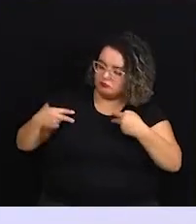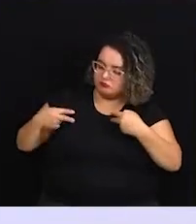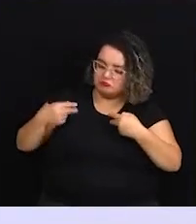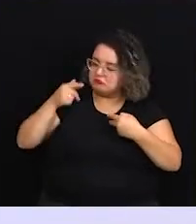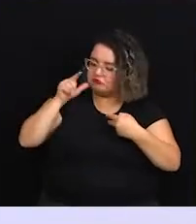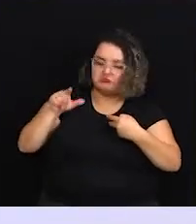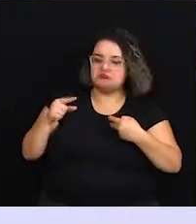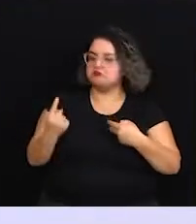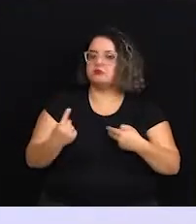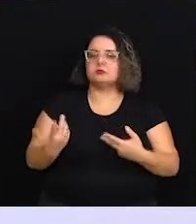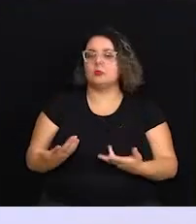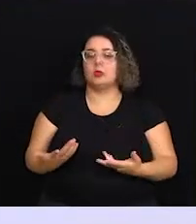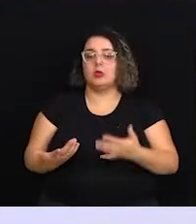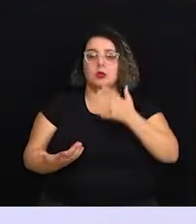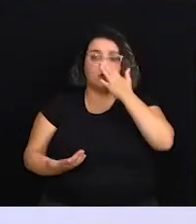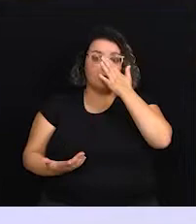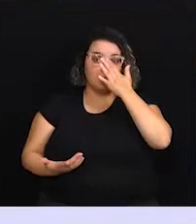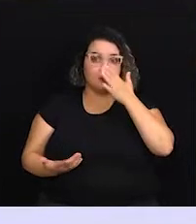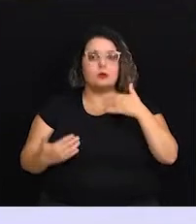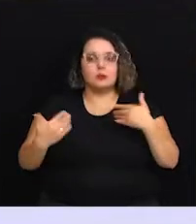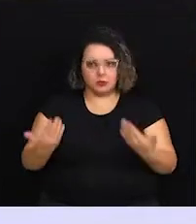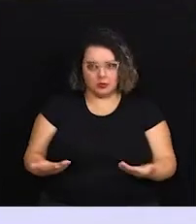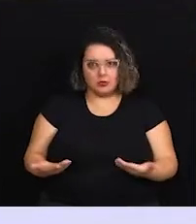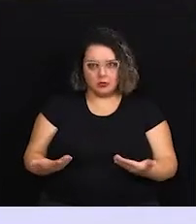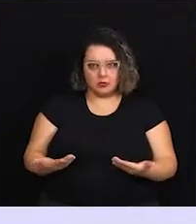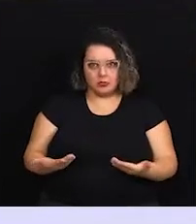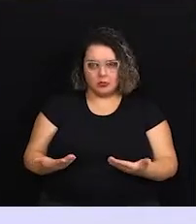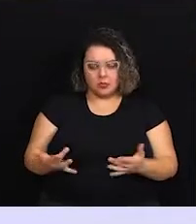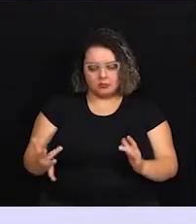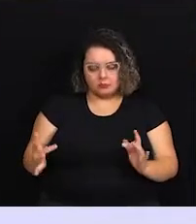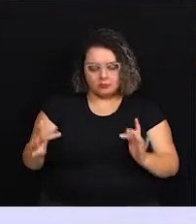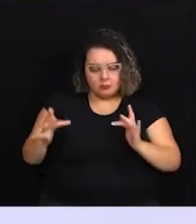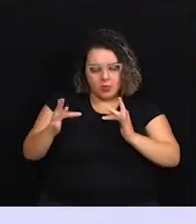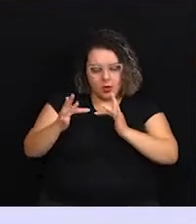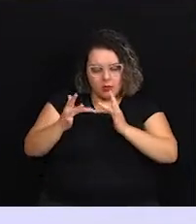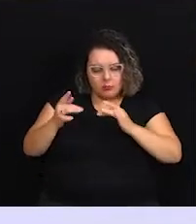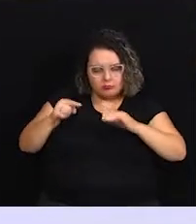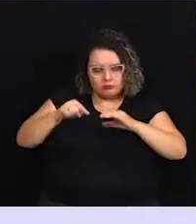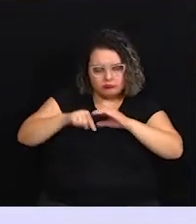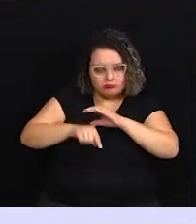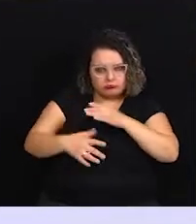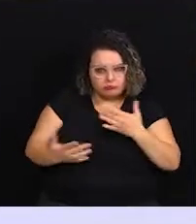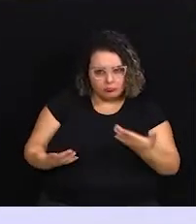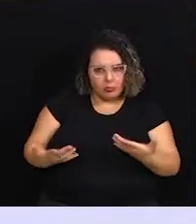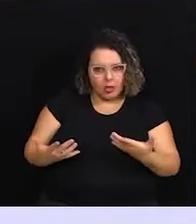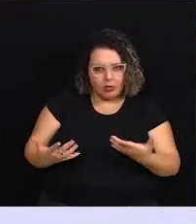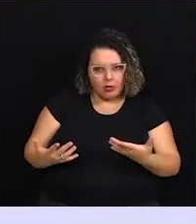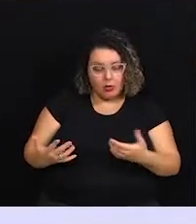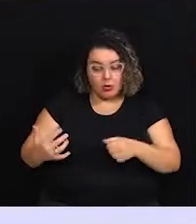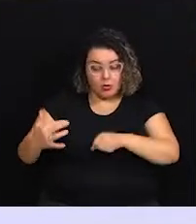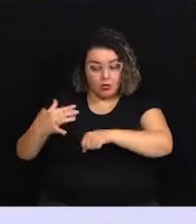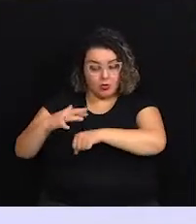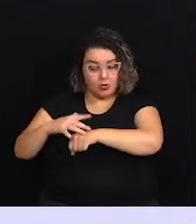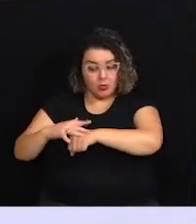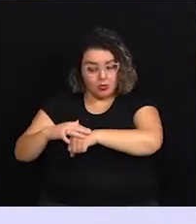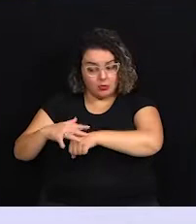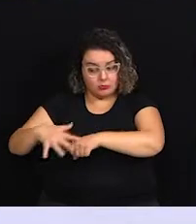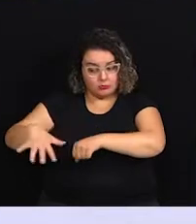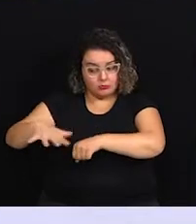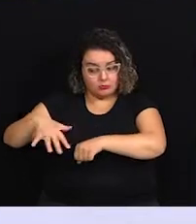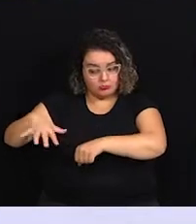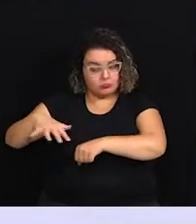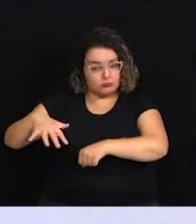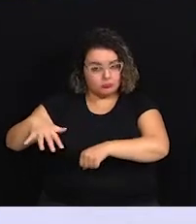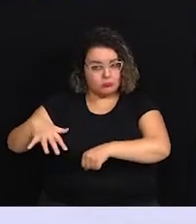que a gente não tem conseguido olhar sozinhos. Então, a partir dessa conexão mais profunda e desse processo de adoecimento que o tutor aqui